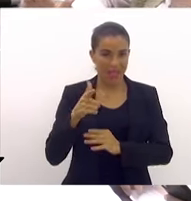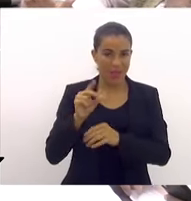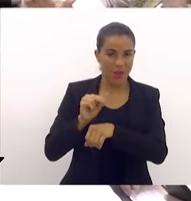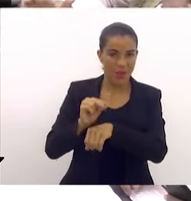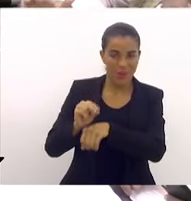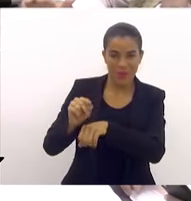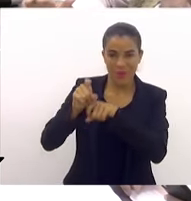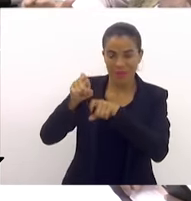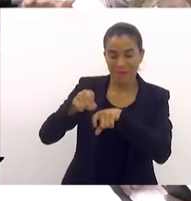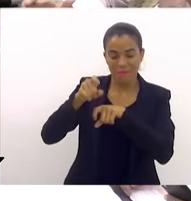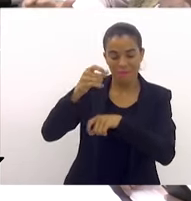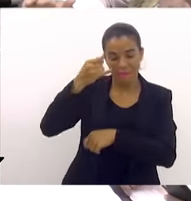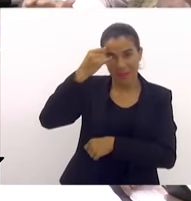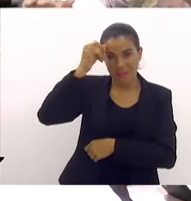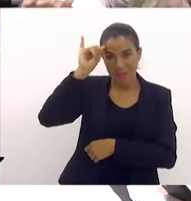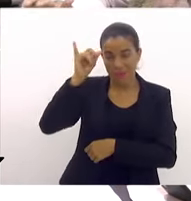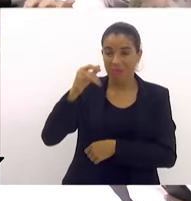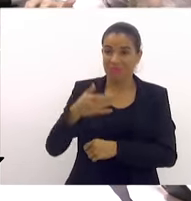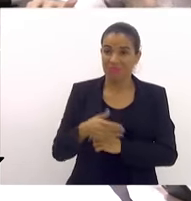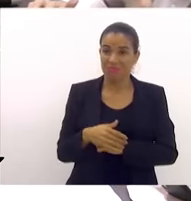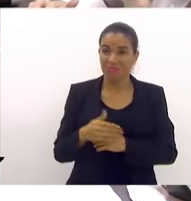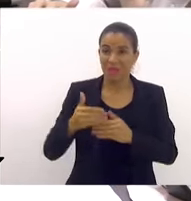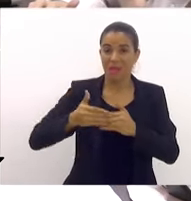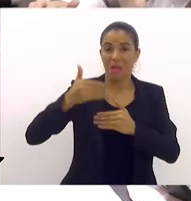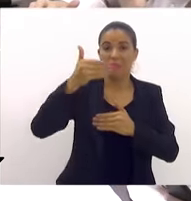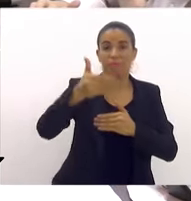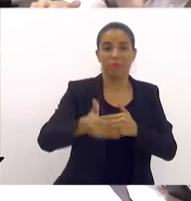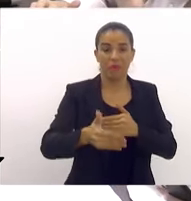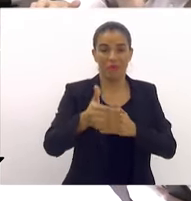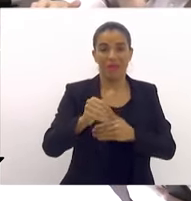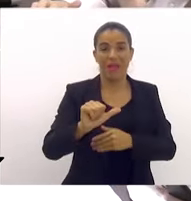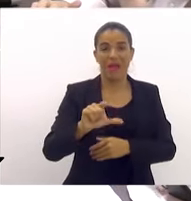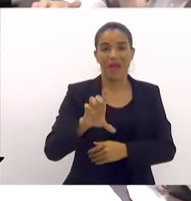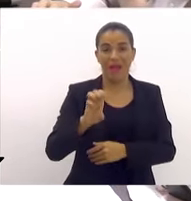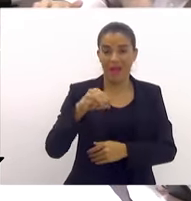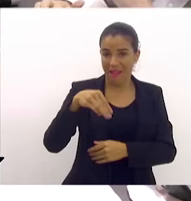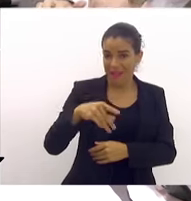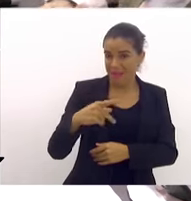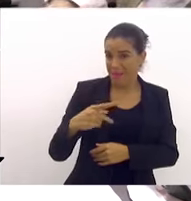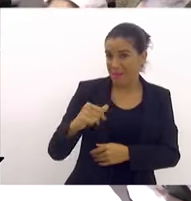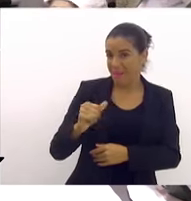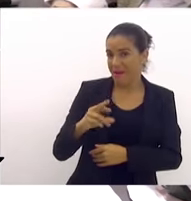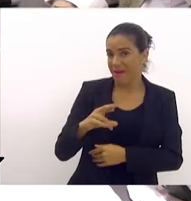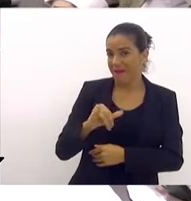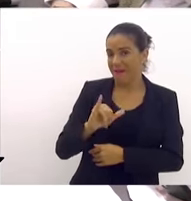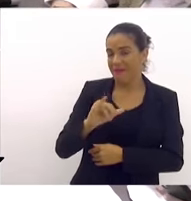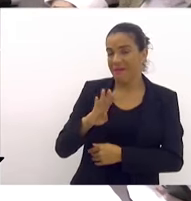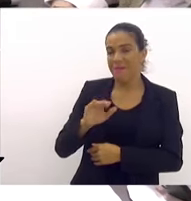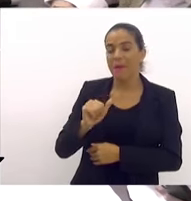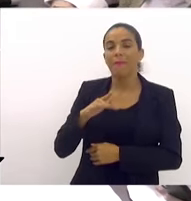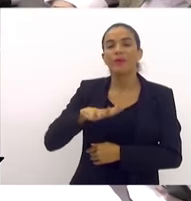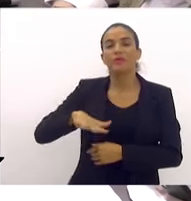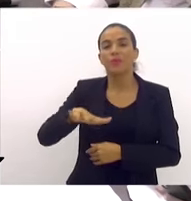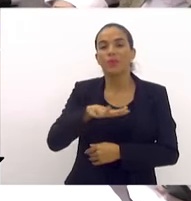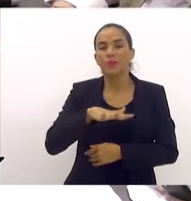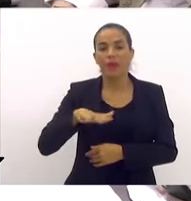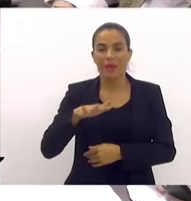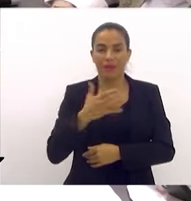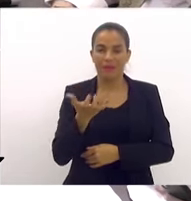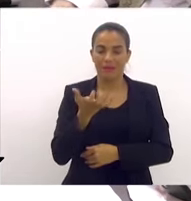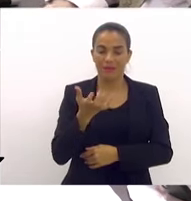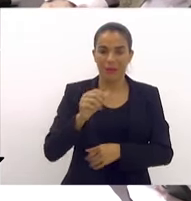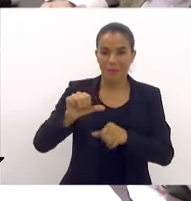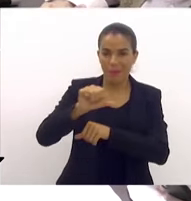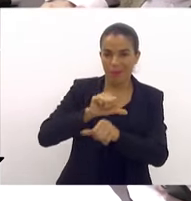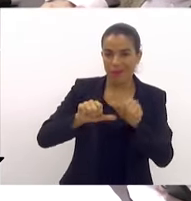é. Aliás, ele está indo além, né? Está indo para Além Paraíba, Minas Gerais. Carmo, Além Paraíba. É. Mas o trecho que ele pretende mudar é no âmbito